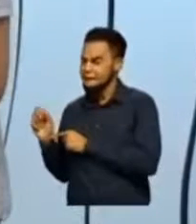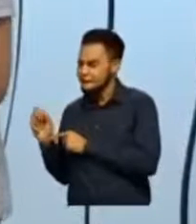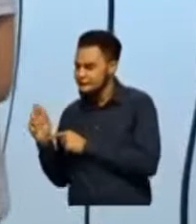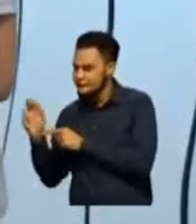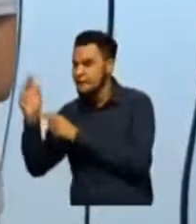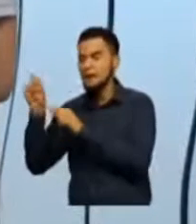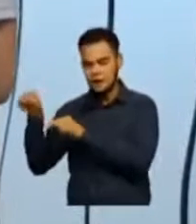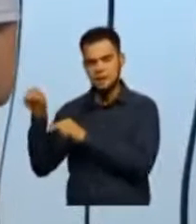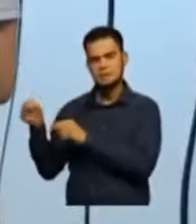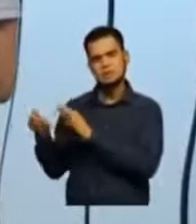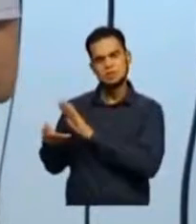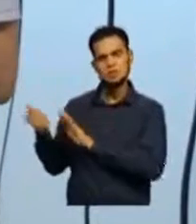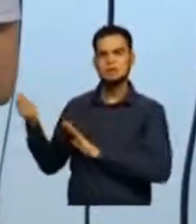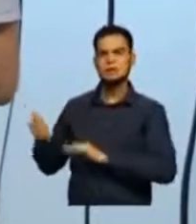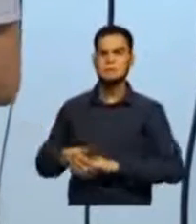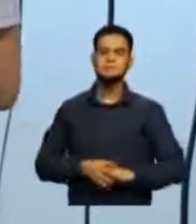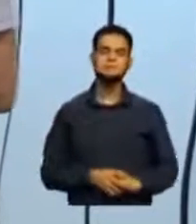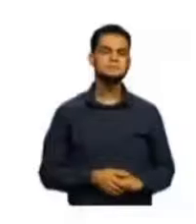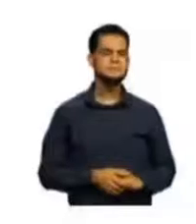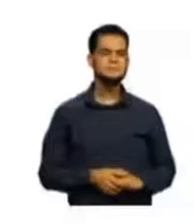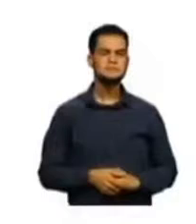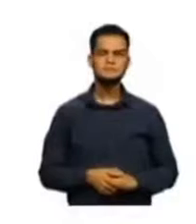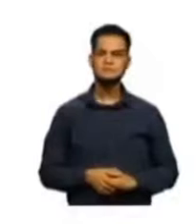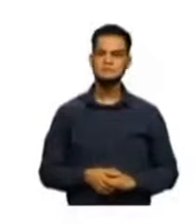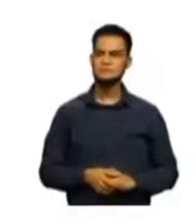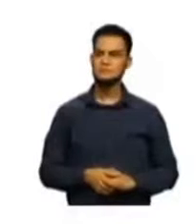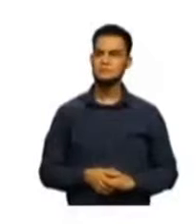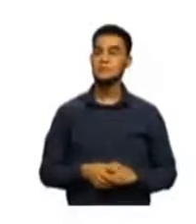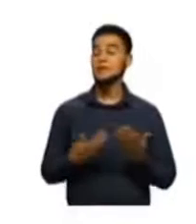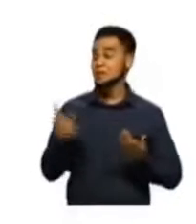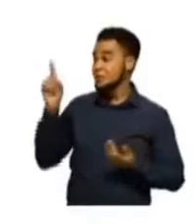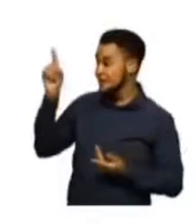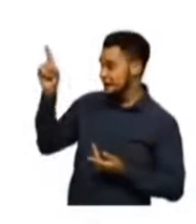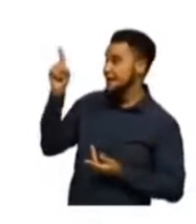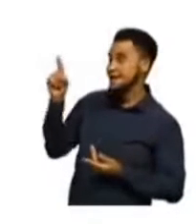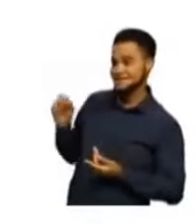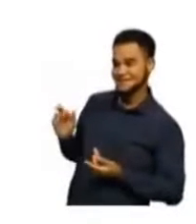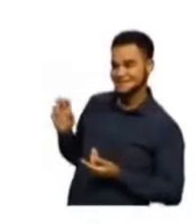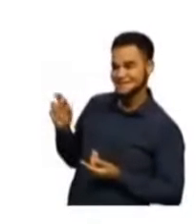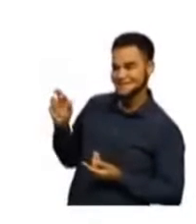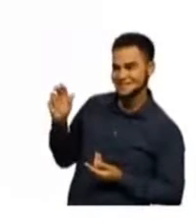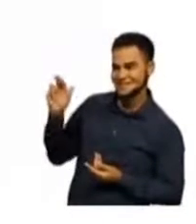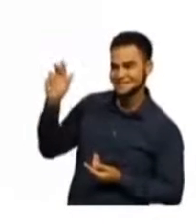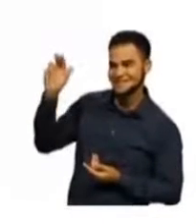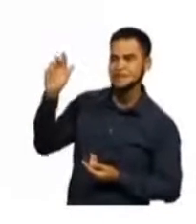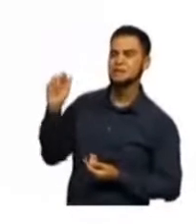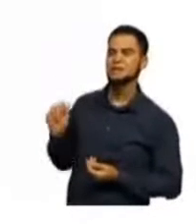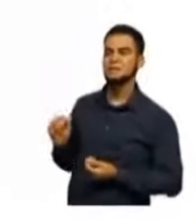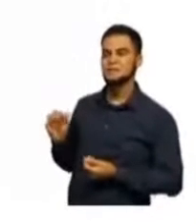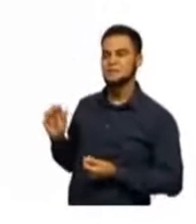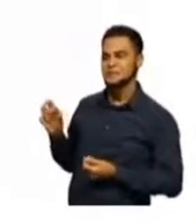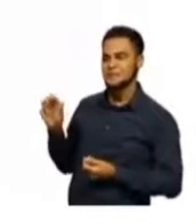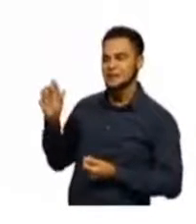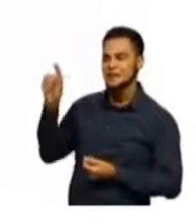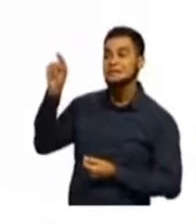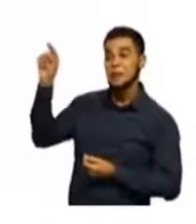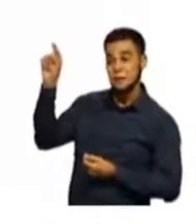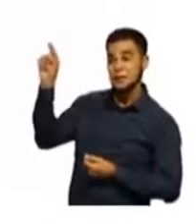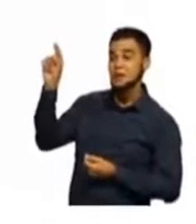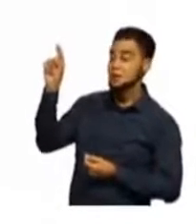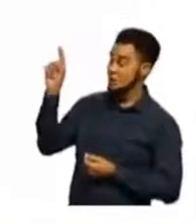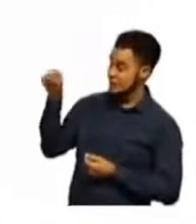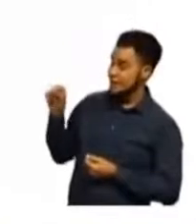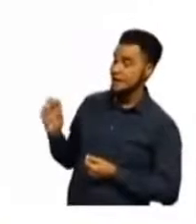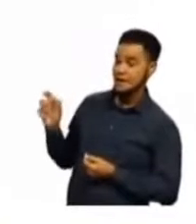combate. Então nós temos aqui então o barbeiro, que é o Triatoma infestans, que é essa espécie que vai